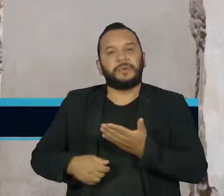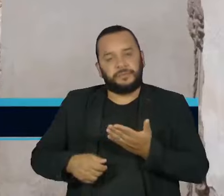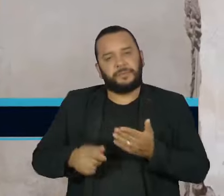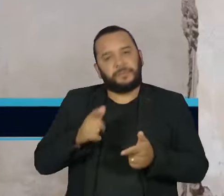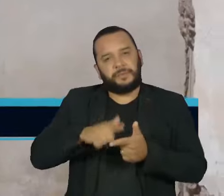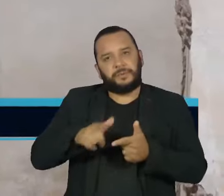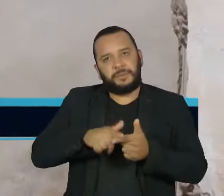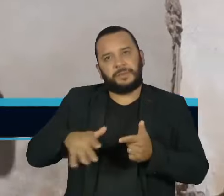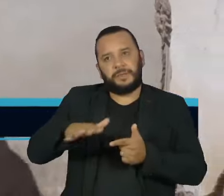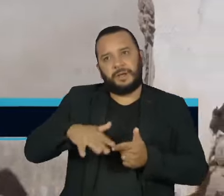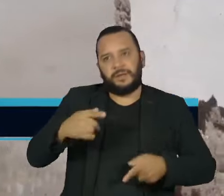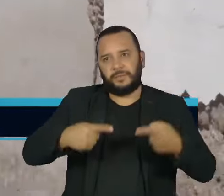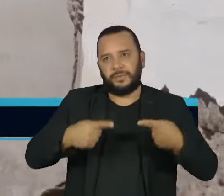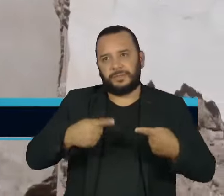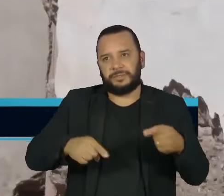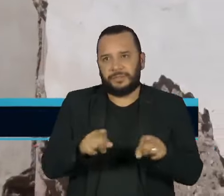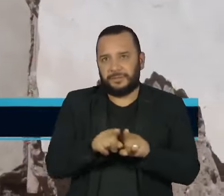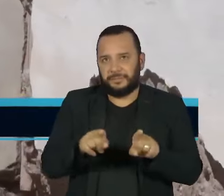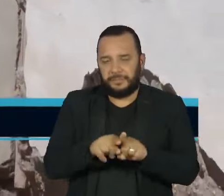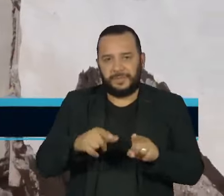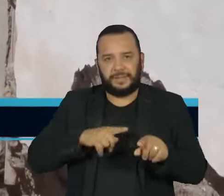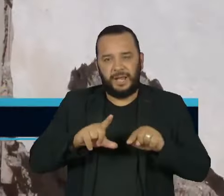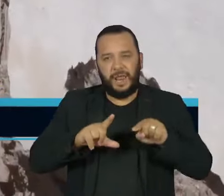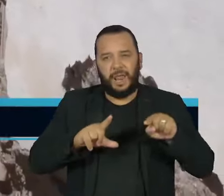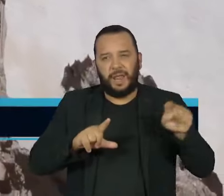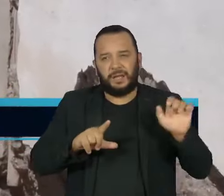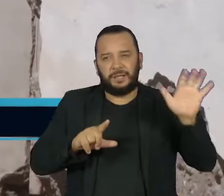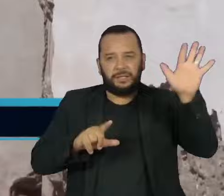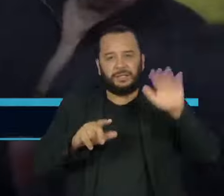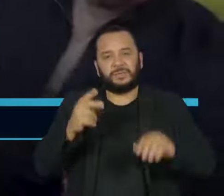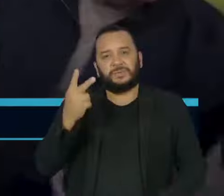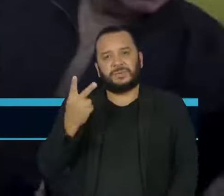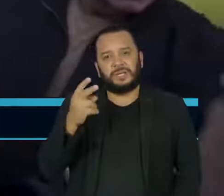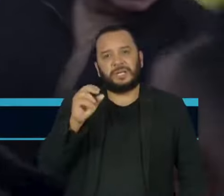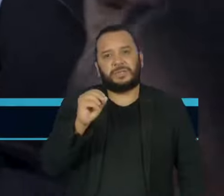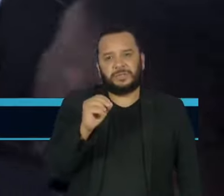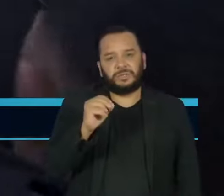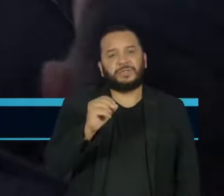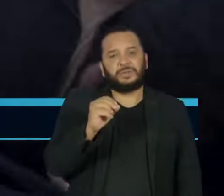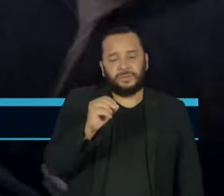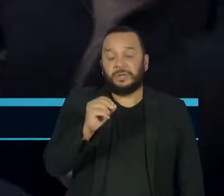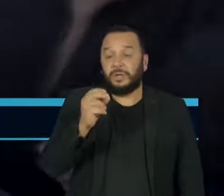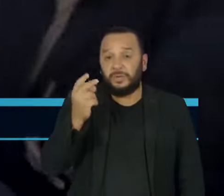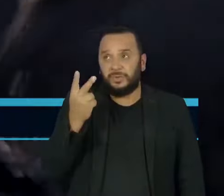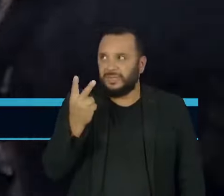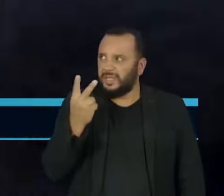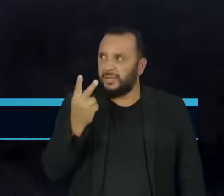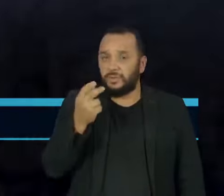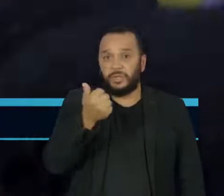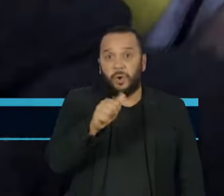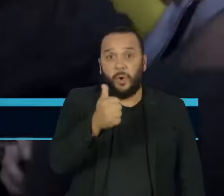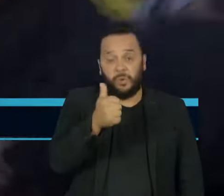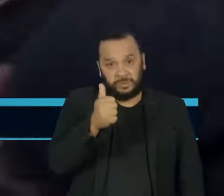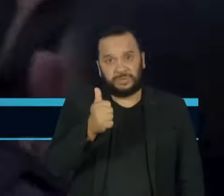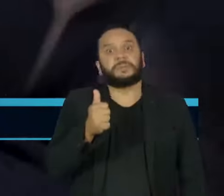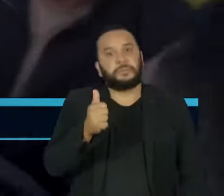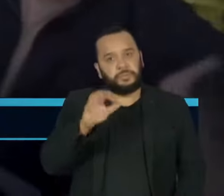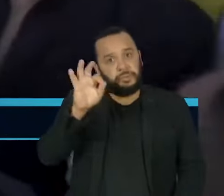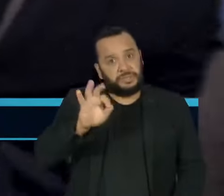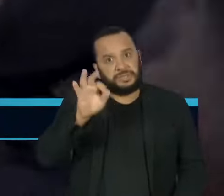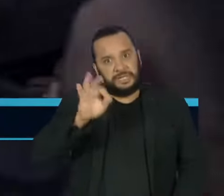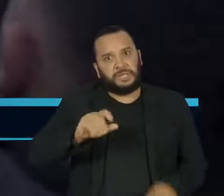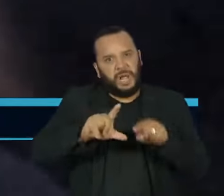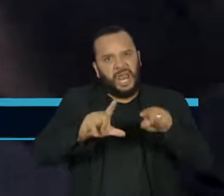política. Diante de uma inflação de 211,4%, o presidente recém-empossado Javier Milei enviou ao Congresso